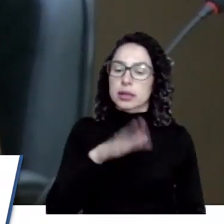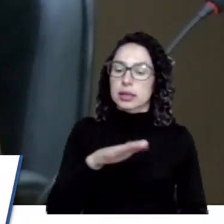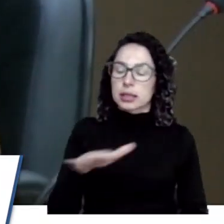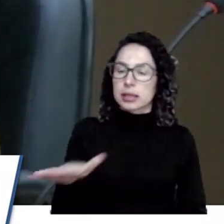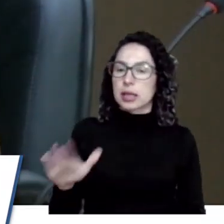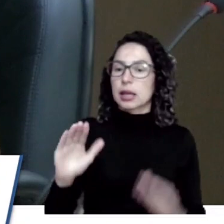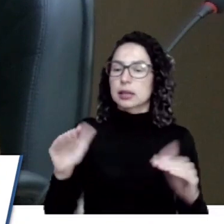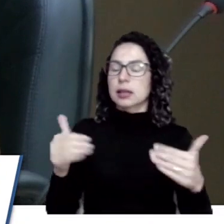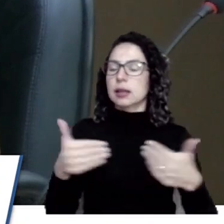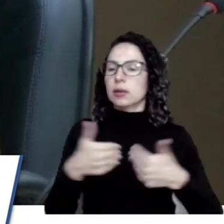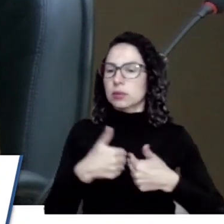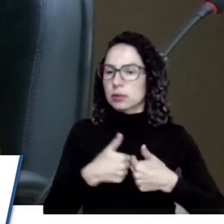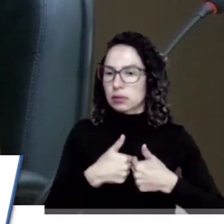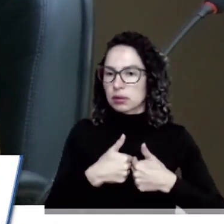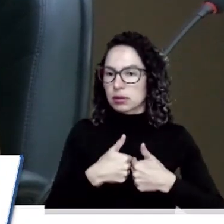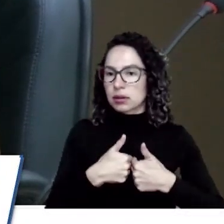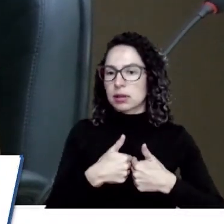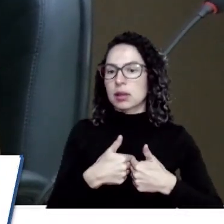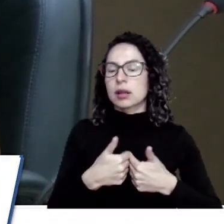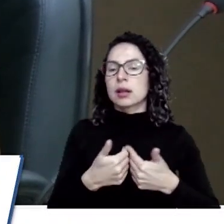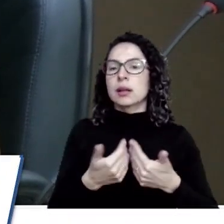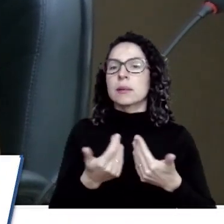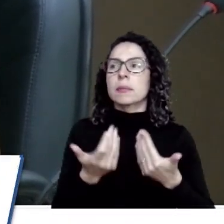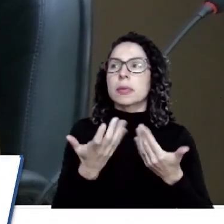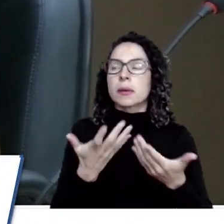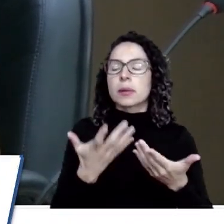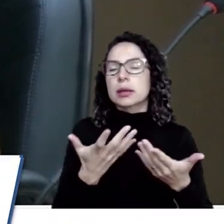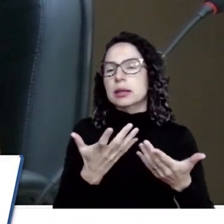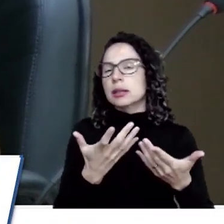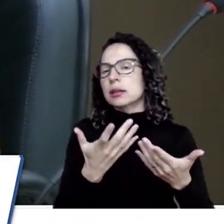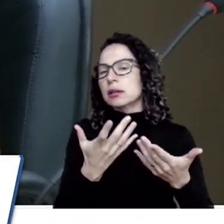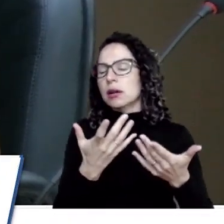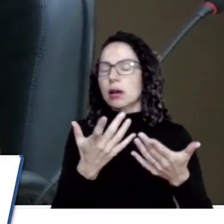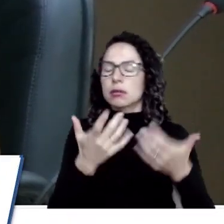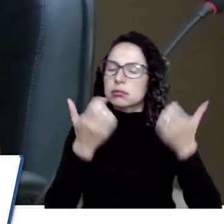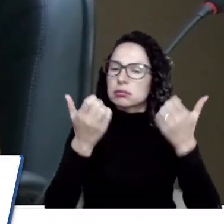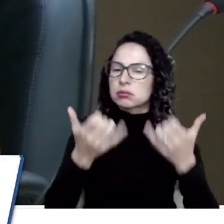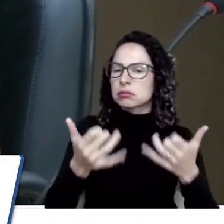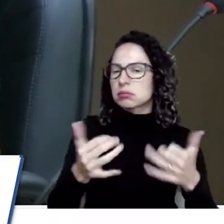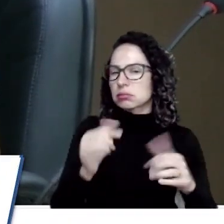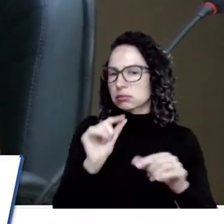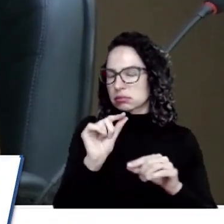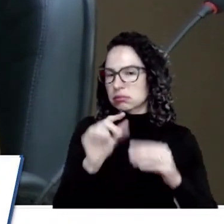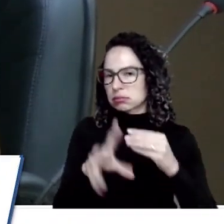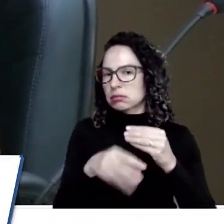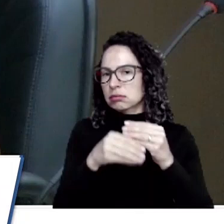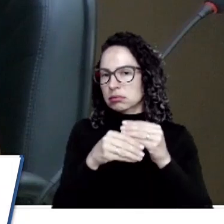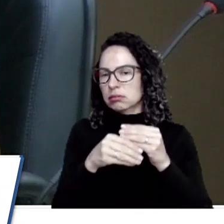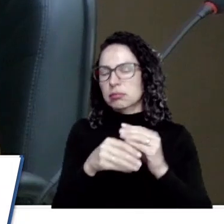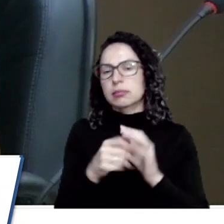autismo. Eu queria fazer algumas considerações. Primeiro,